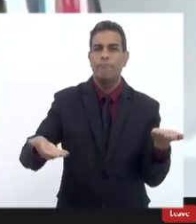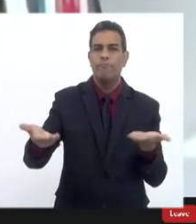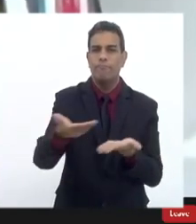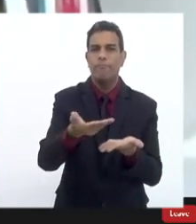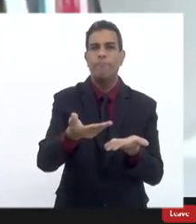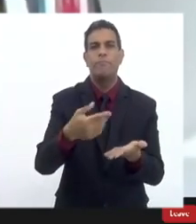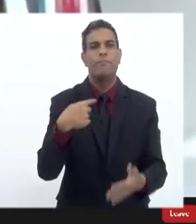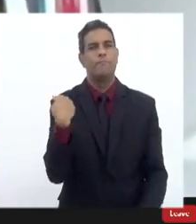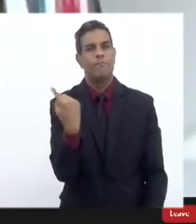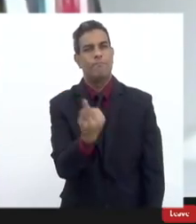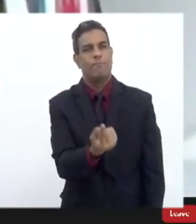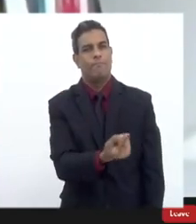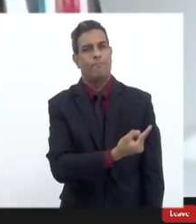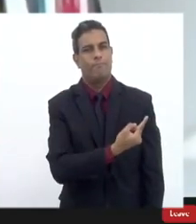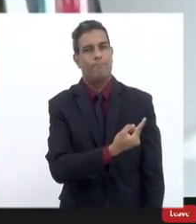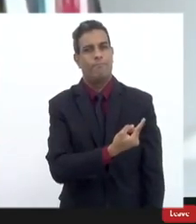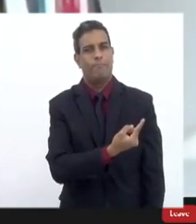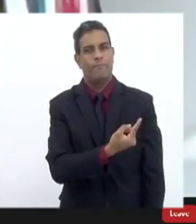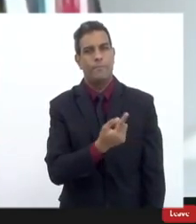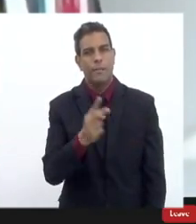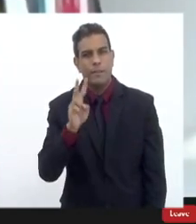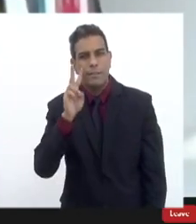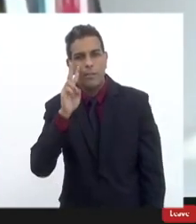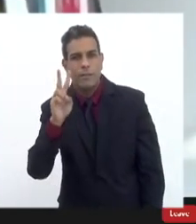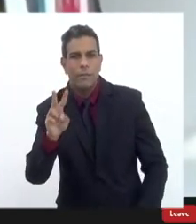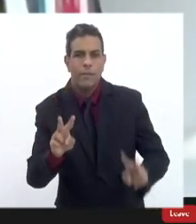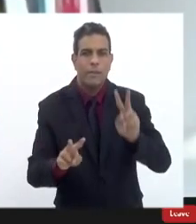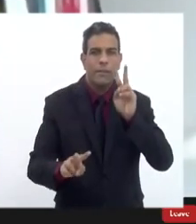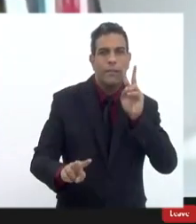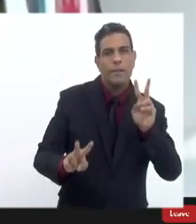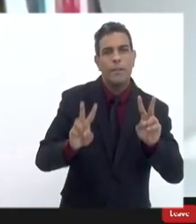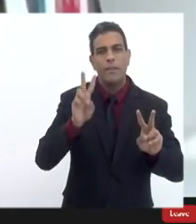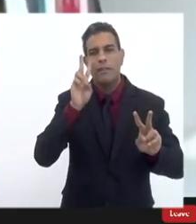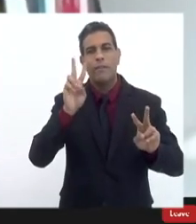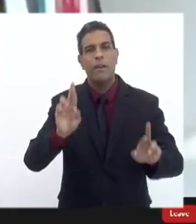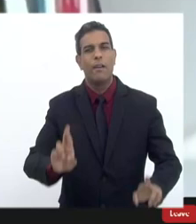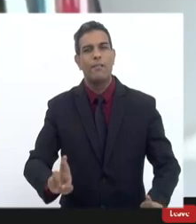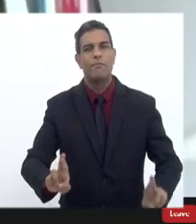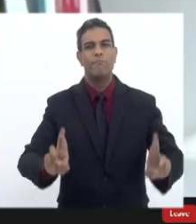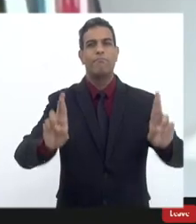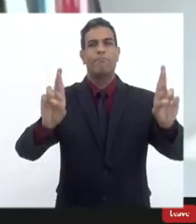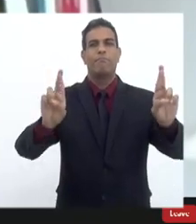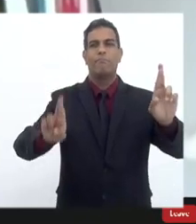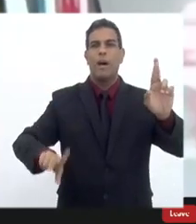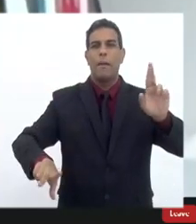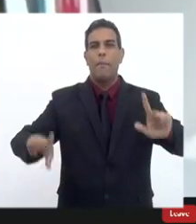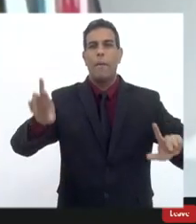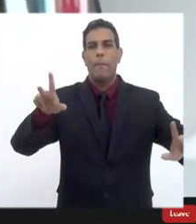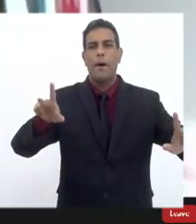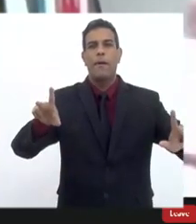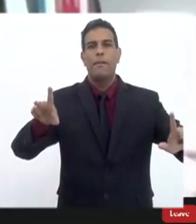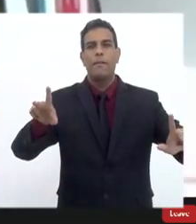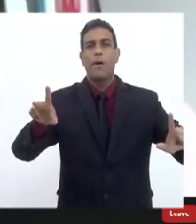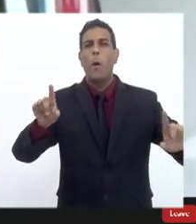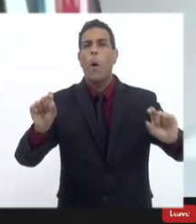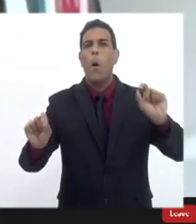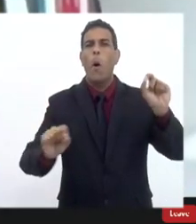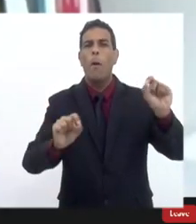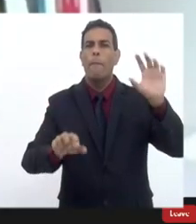temos, sim, nessas representações a responsabilidade de